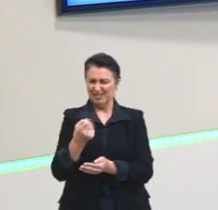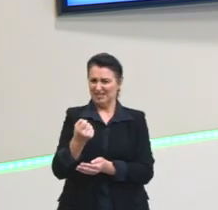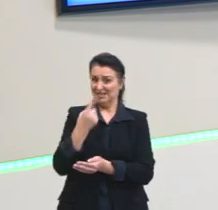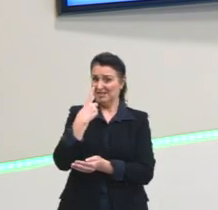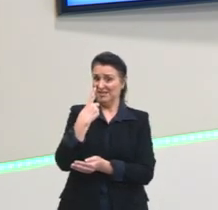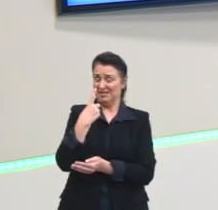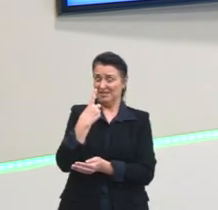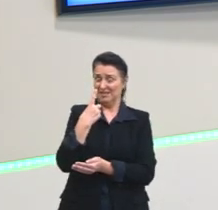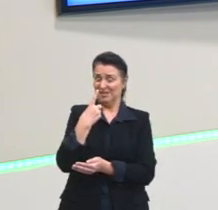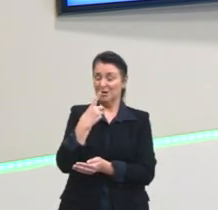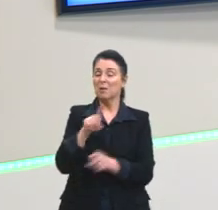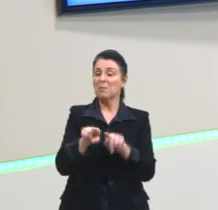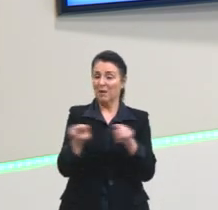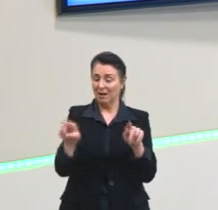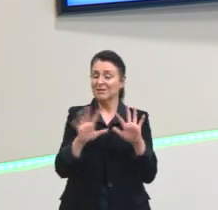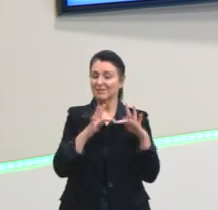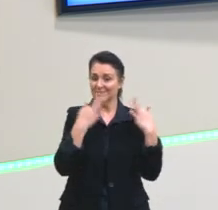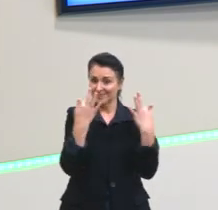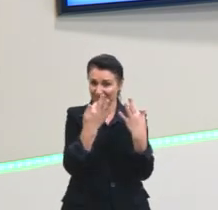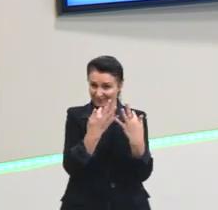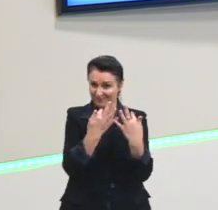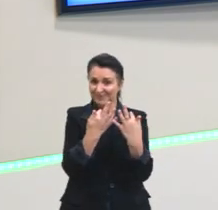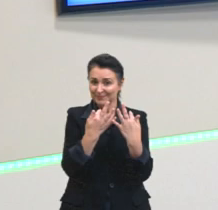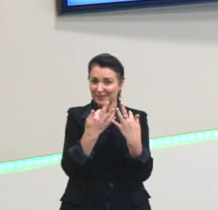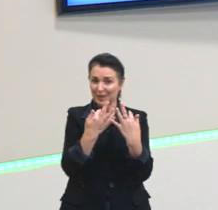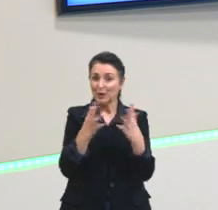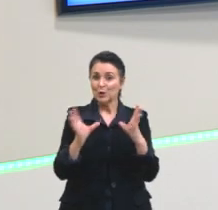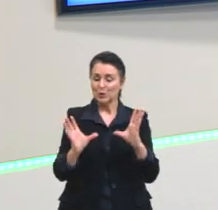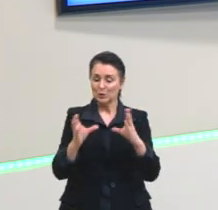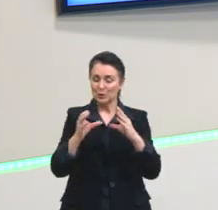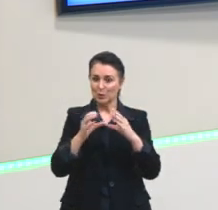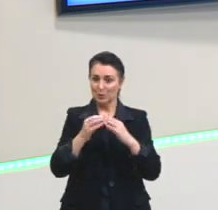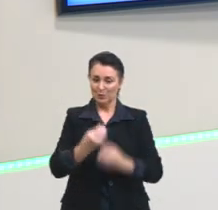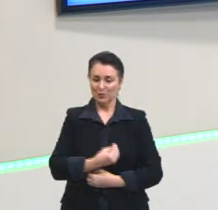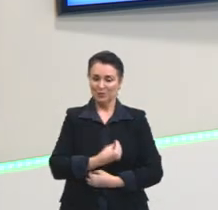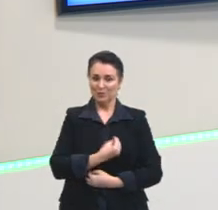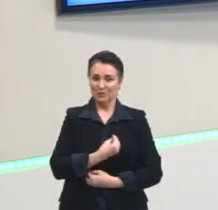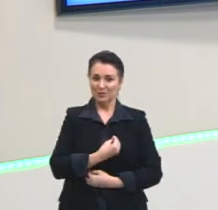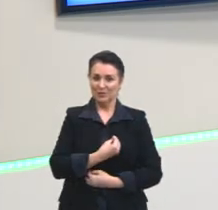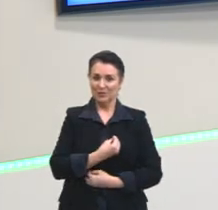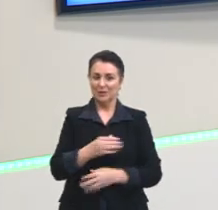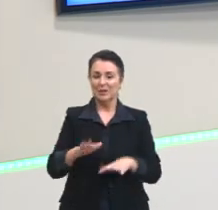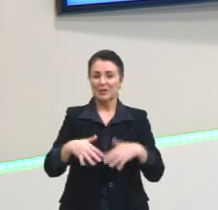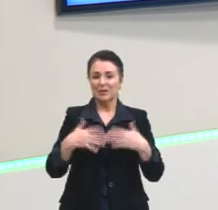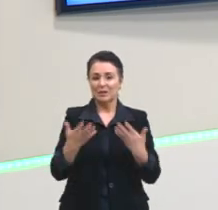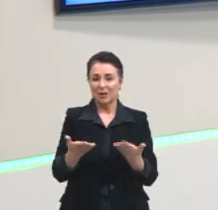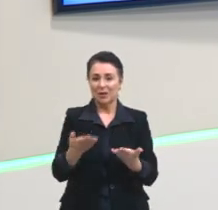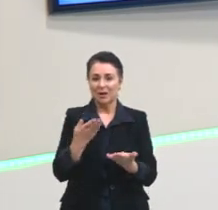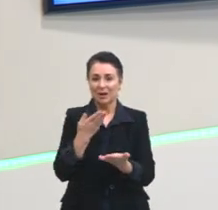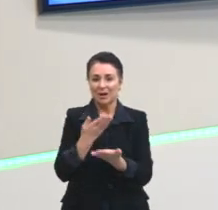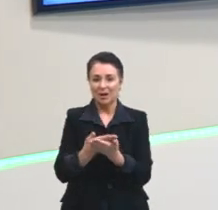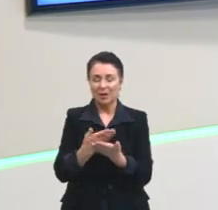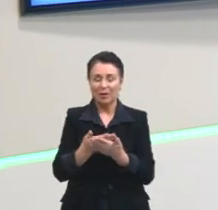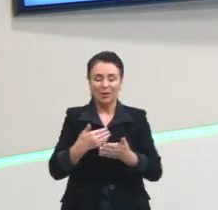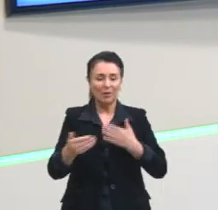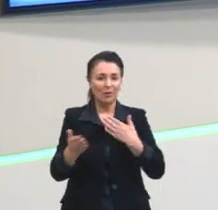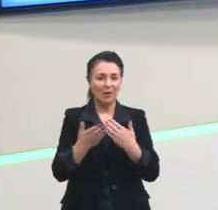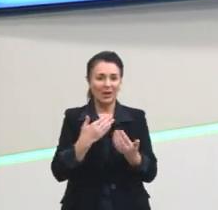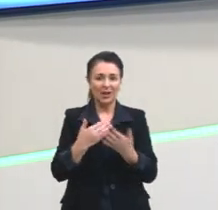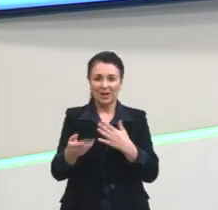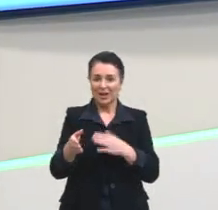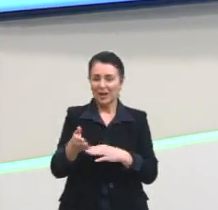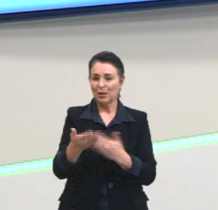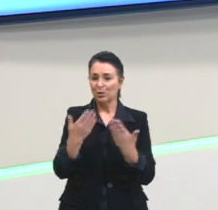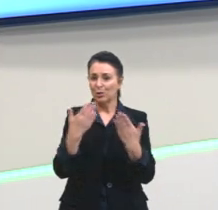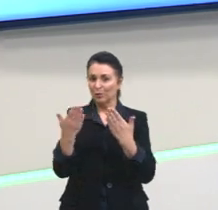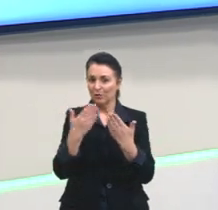no parentesco dos seres vivos da gente então ficamos aqui gente com a nossa aula você qualquer dúvida que ficou